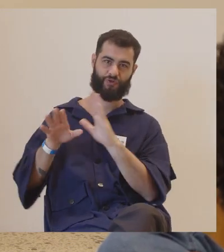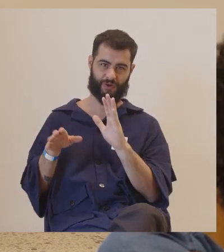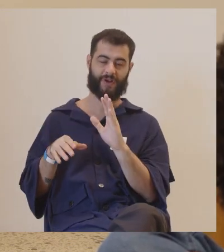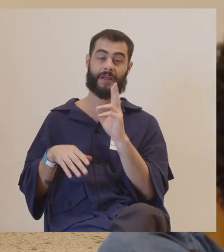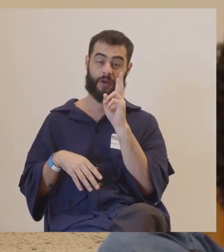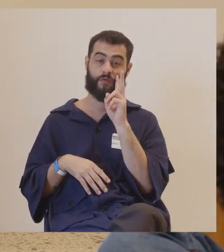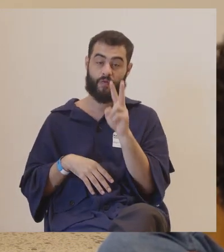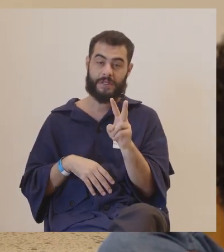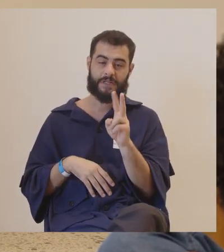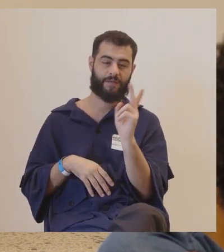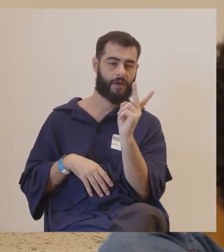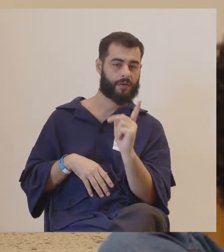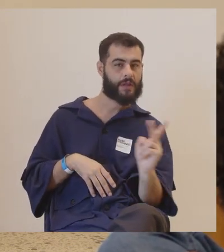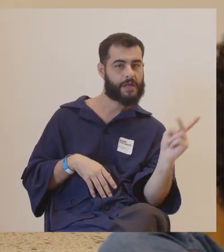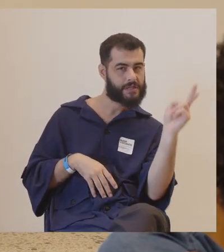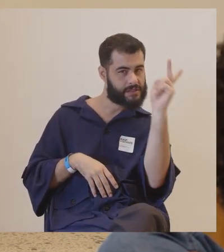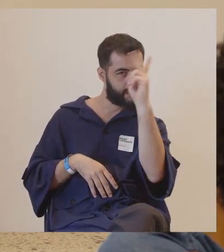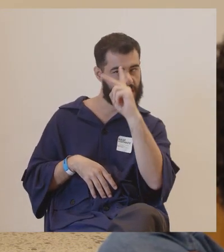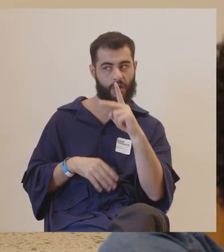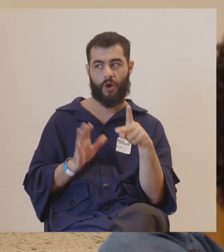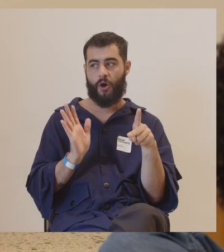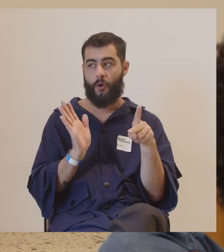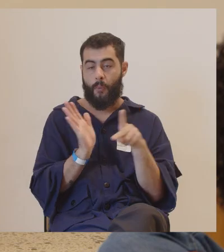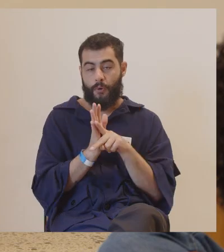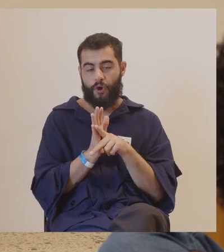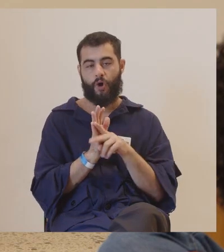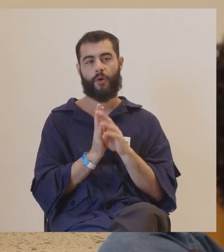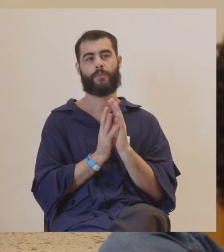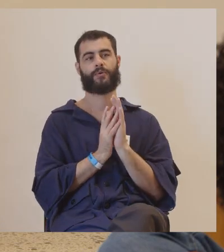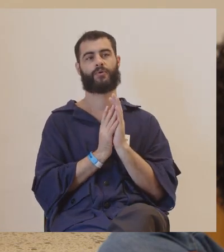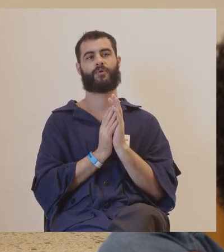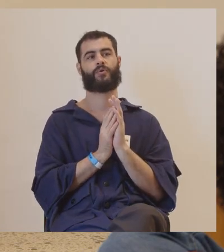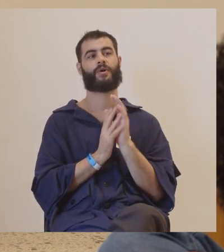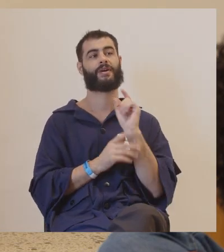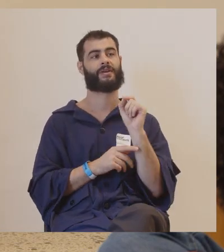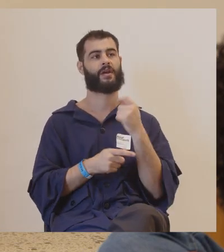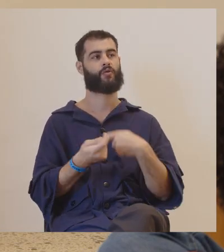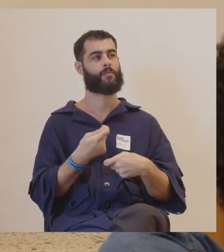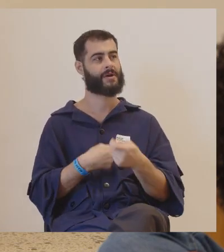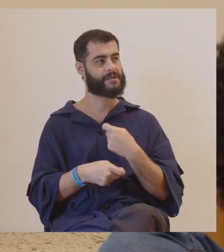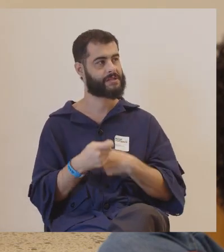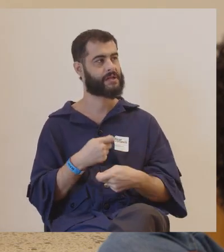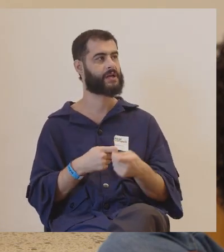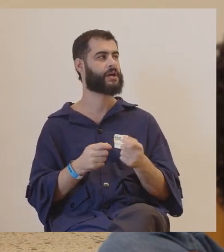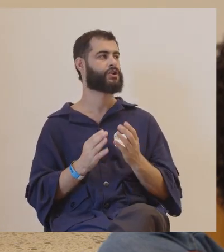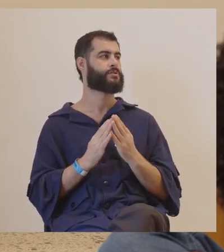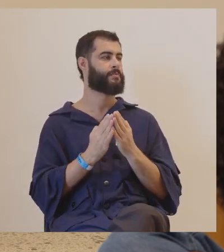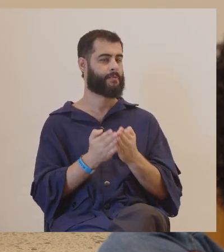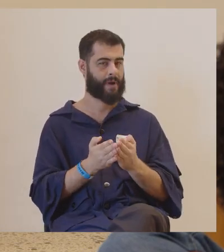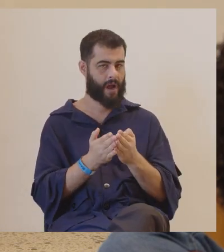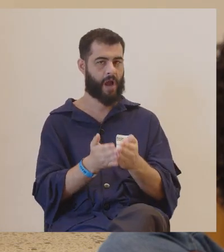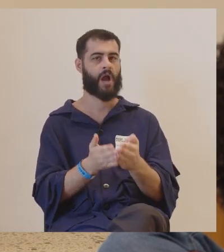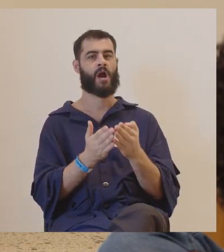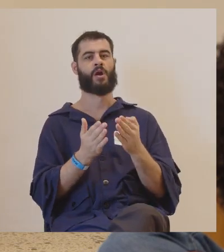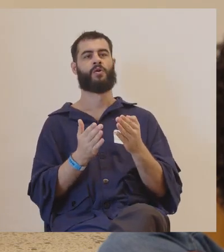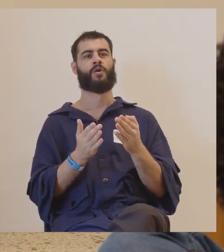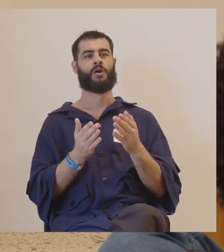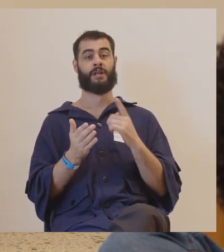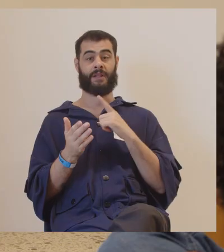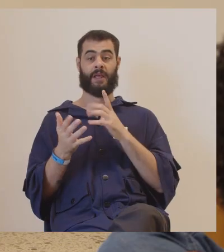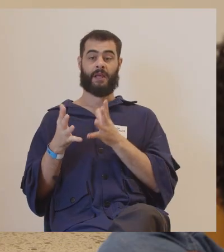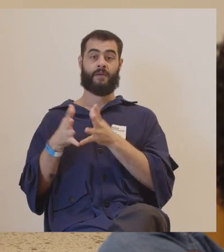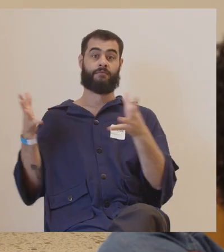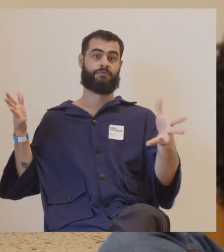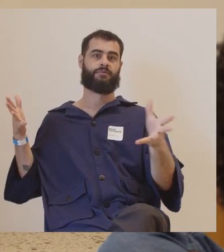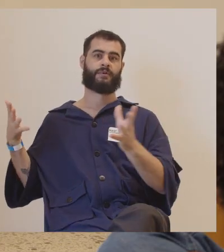figuras diminutas, né? dos pequenos comerciantes, né? As embarcações japonesas, se aproximando desses grandes navios